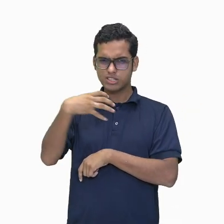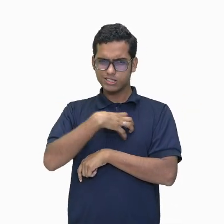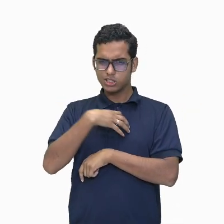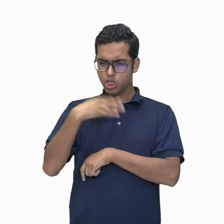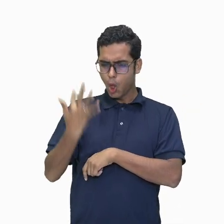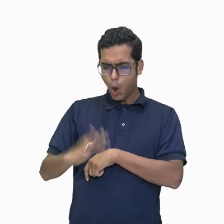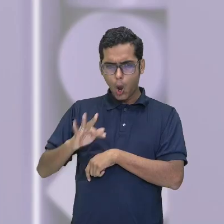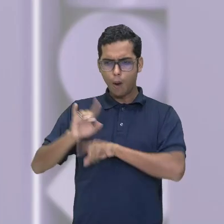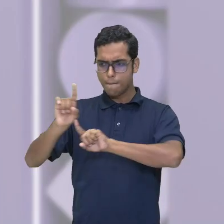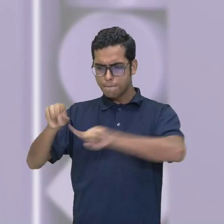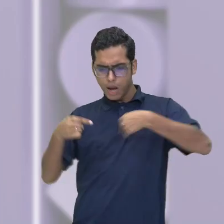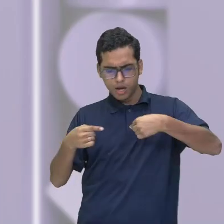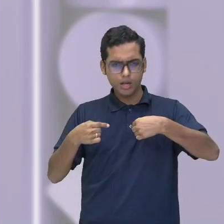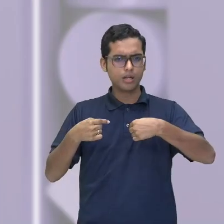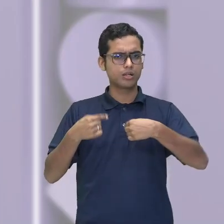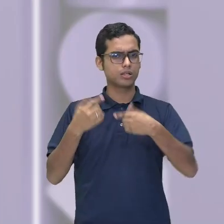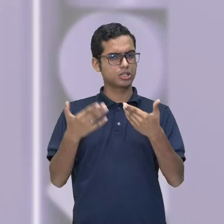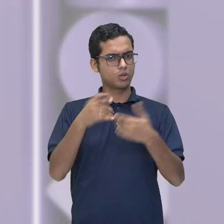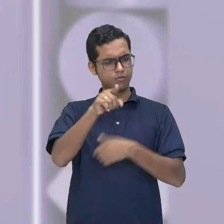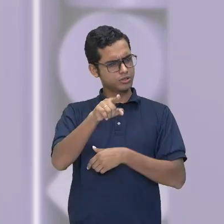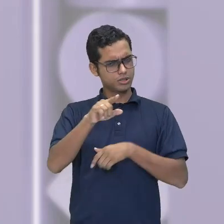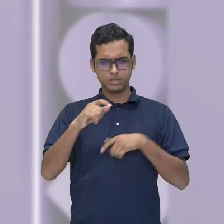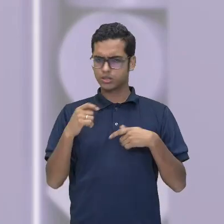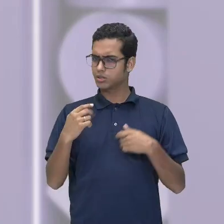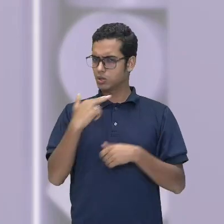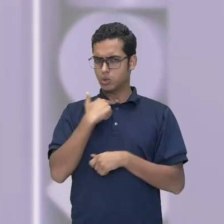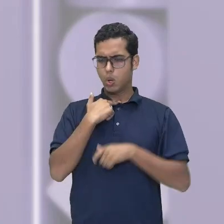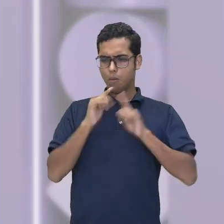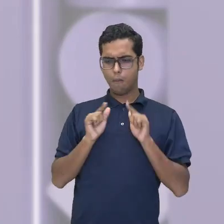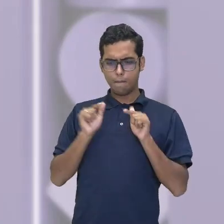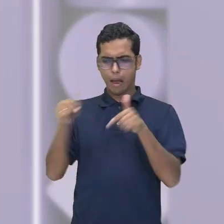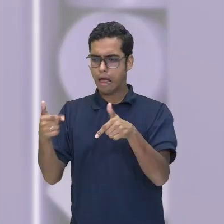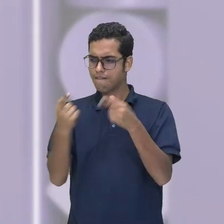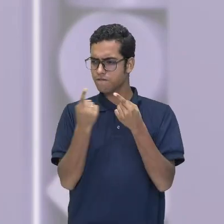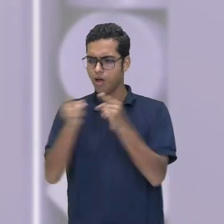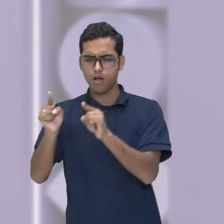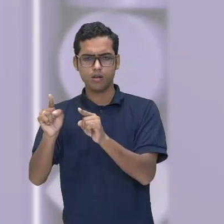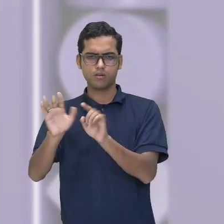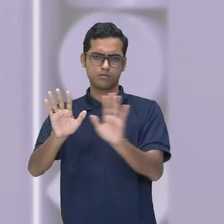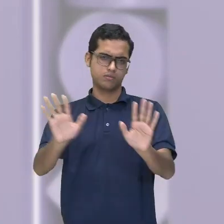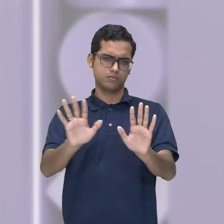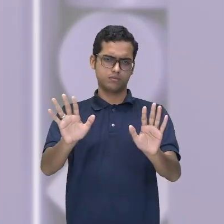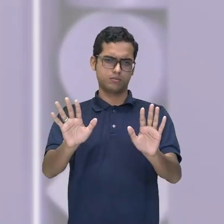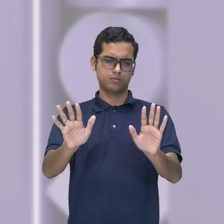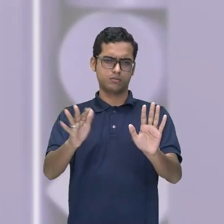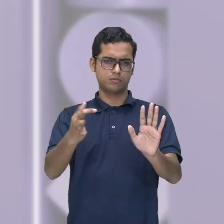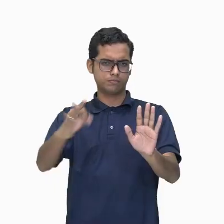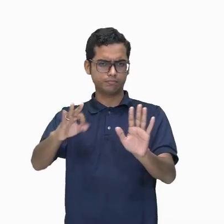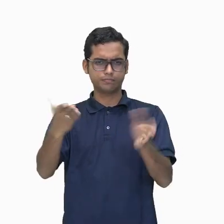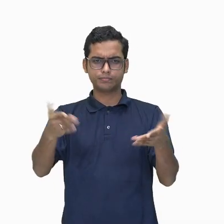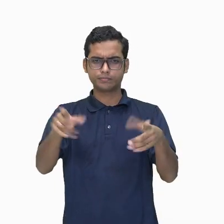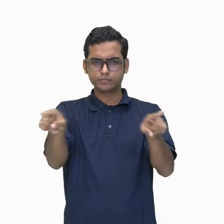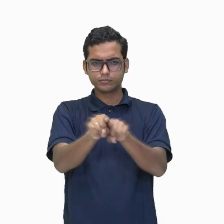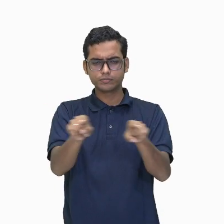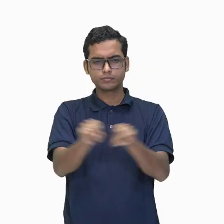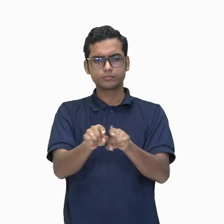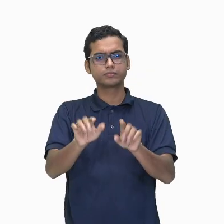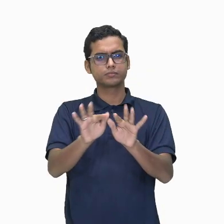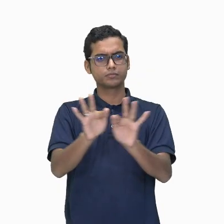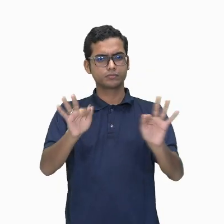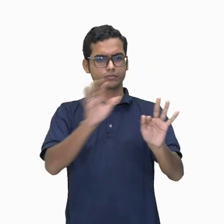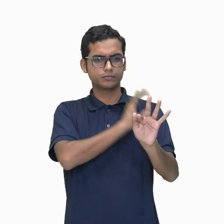Ok? Isso no terreno do judaísmo. Vamos agora para a mensagem cristã? Olha